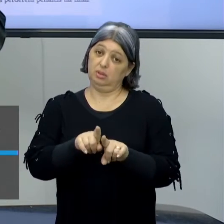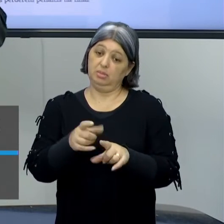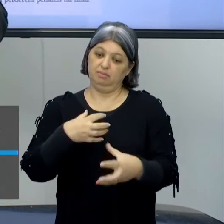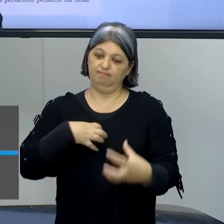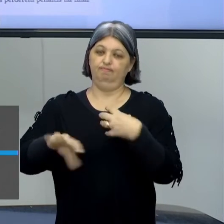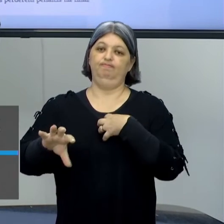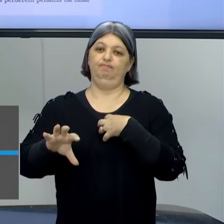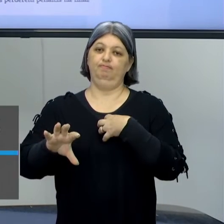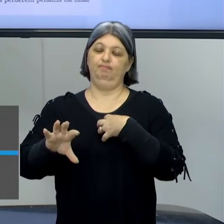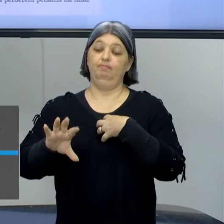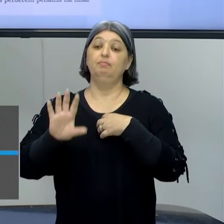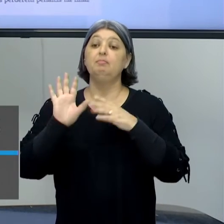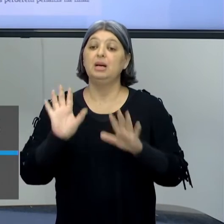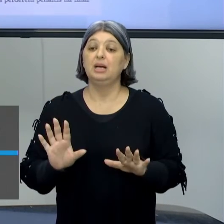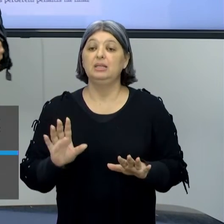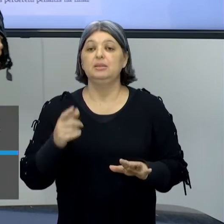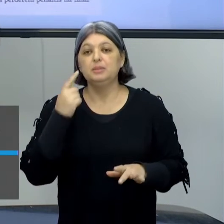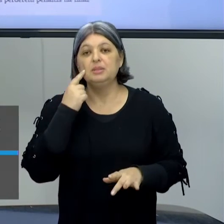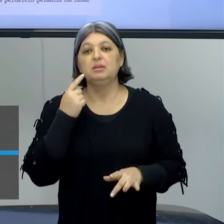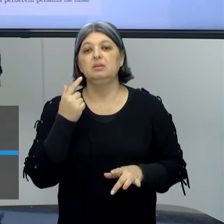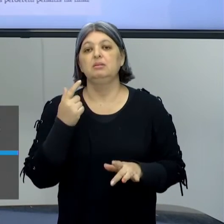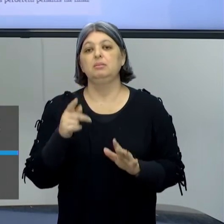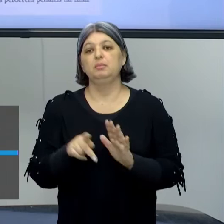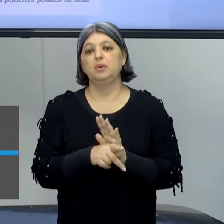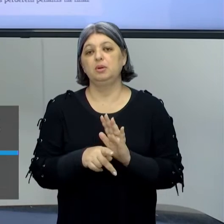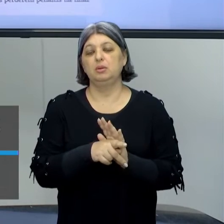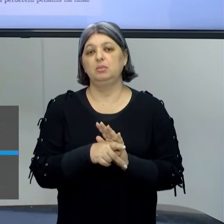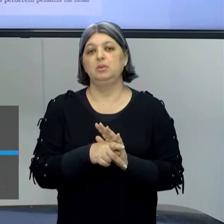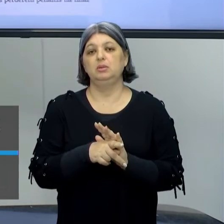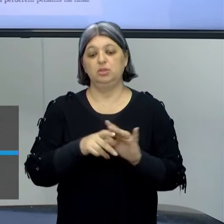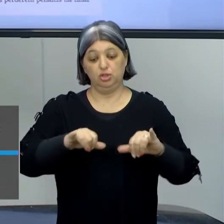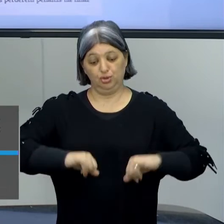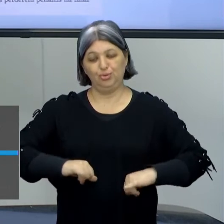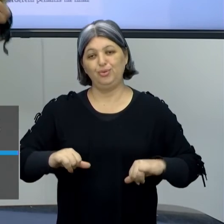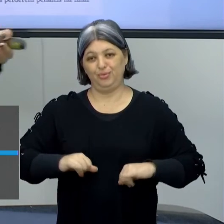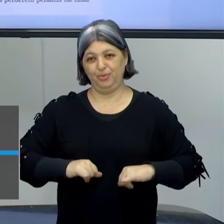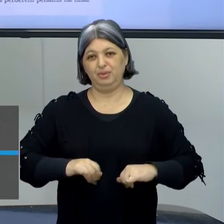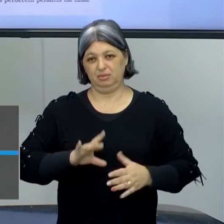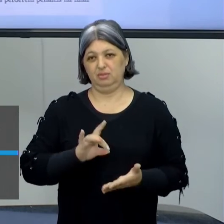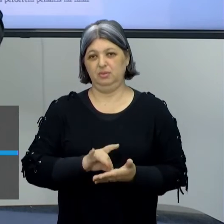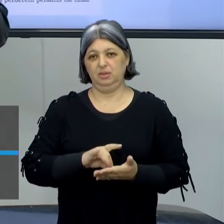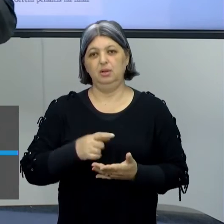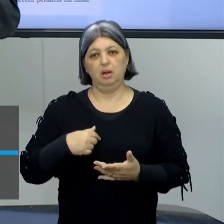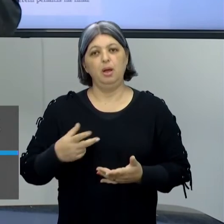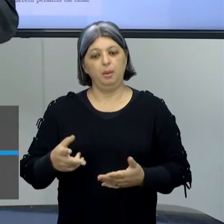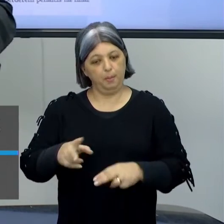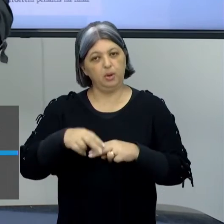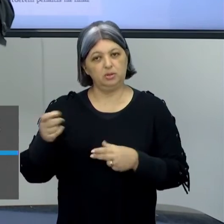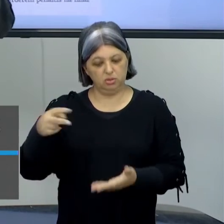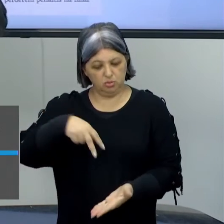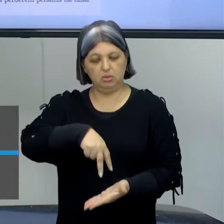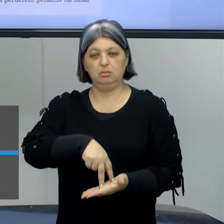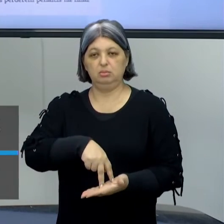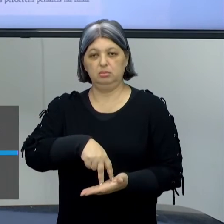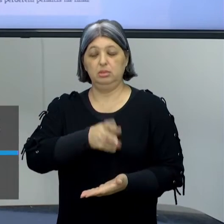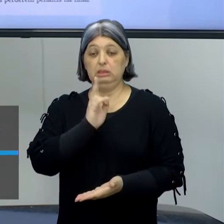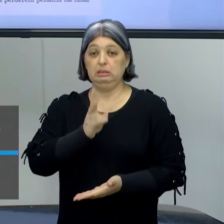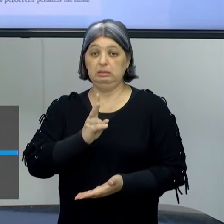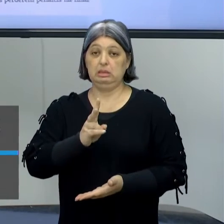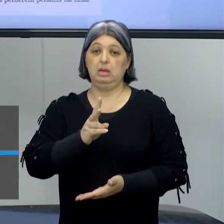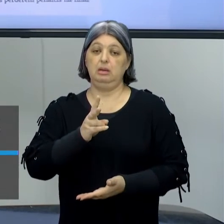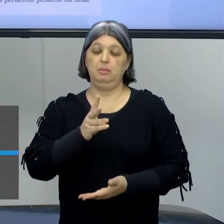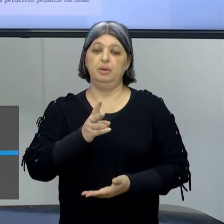nada como estar ali, né, no lugar, ou ter sofrido, mas é por isso que eu estou aqui, né, sempre trazendo aí